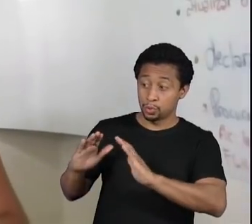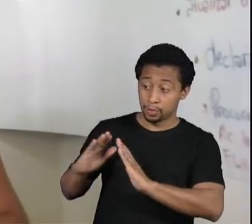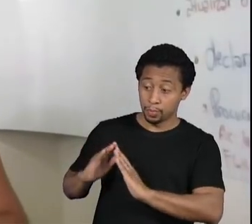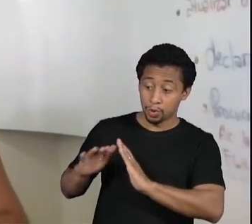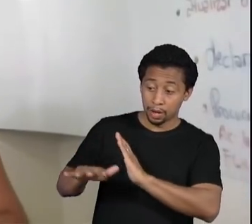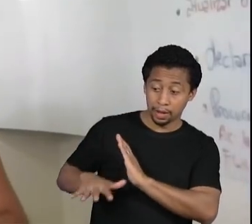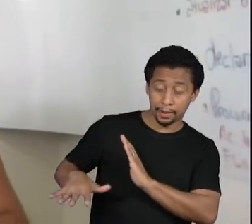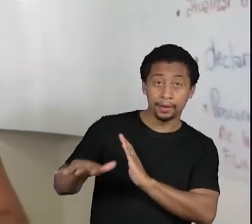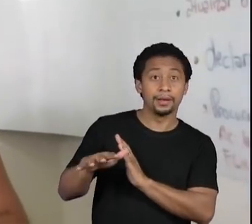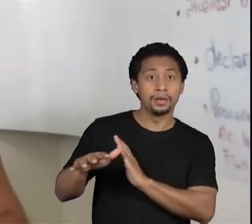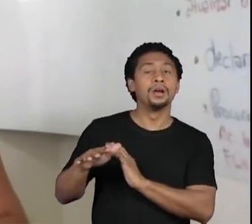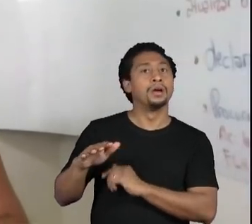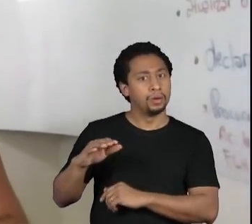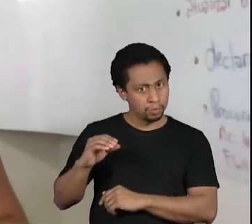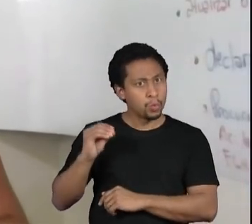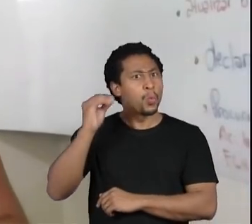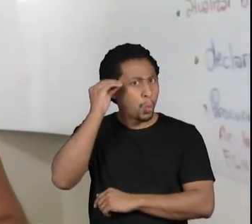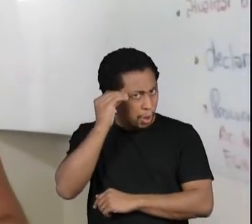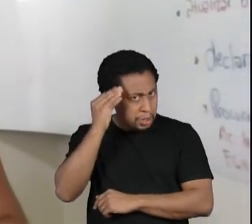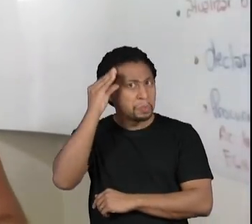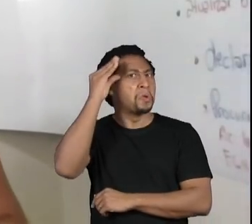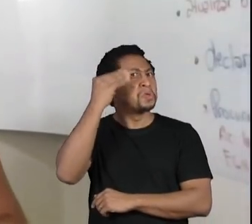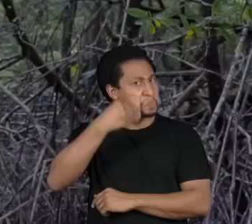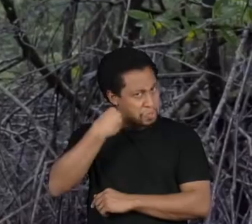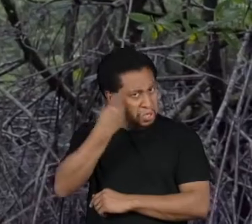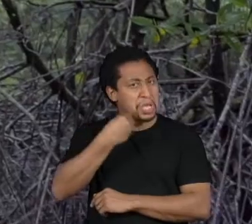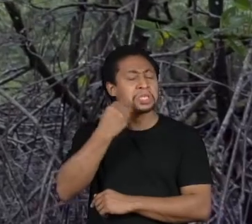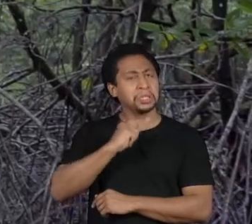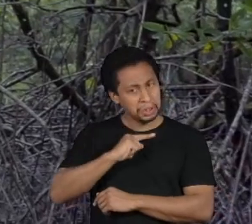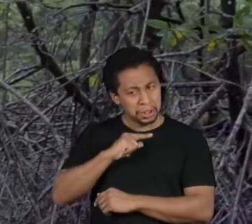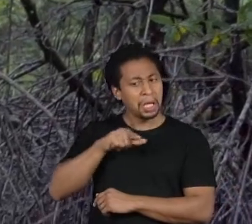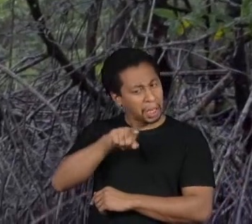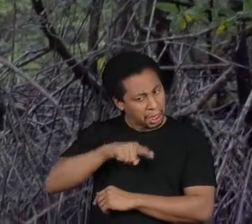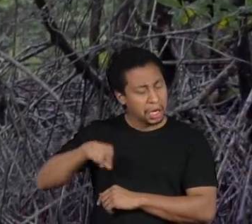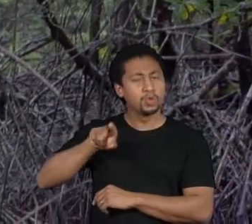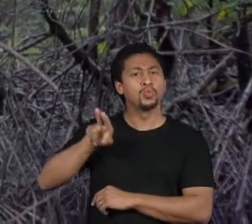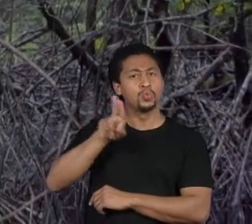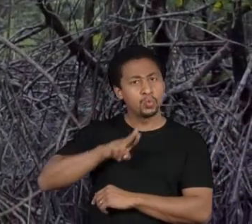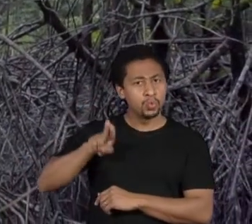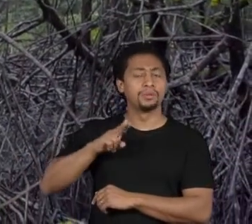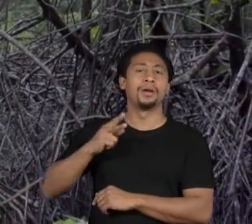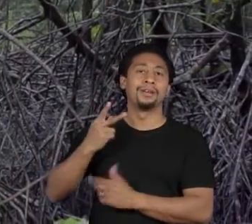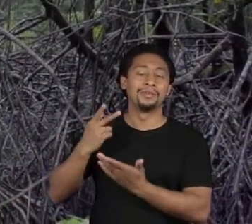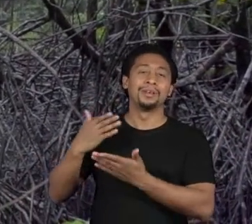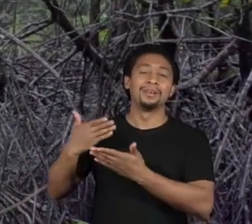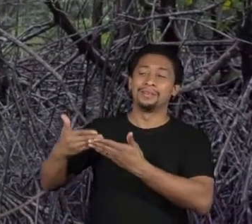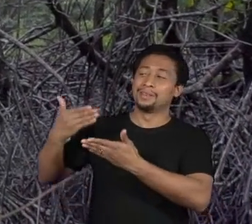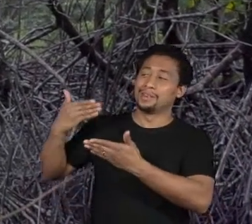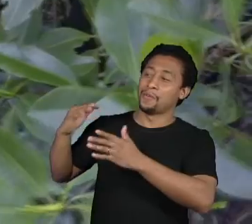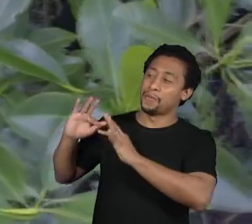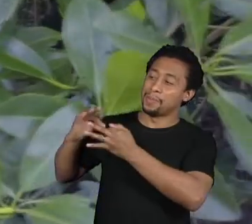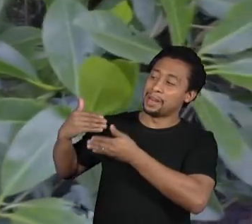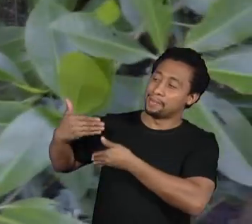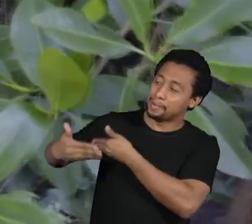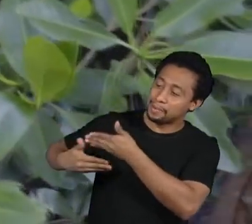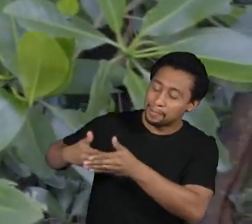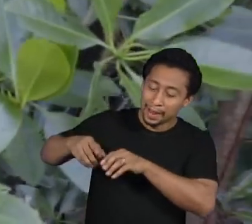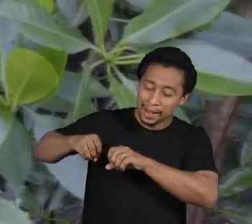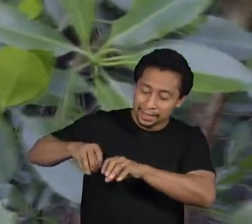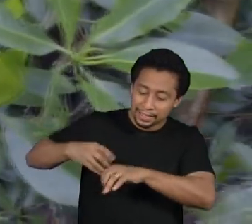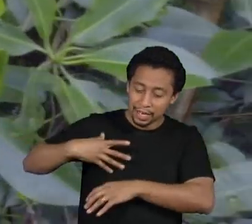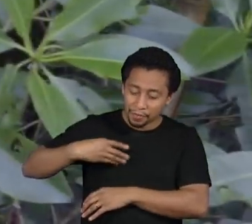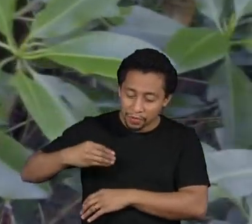mangue, conhecimentos medicinais, conhecimentos que vai passando de pai para filho. Tudo isso serve